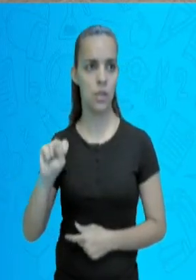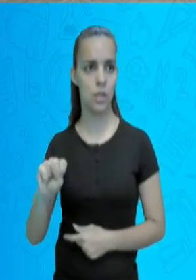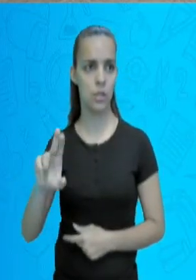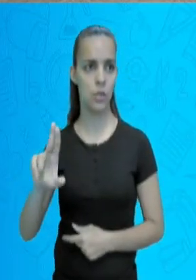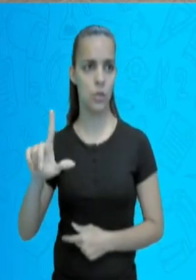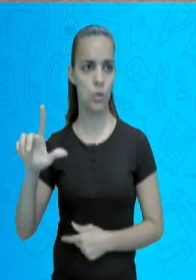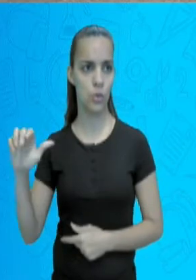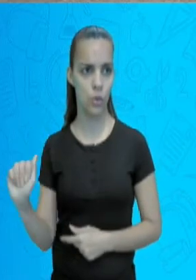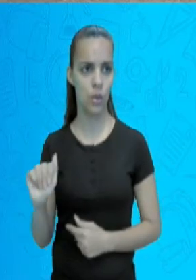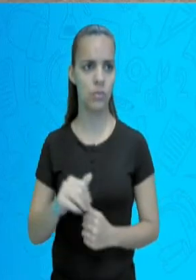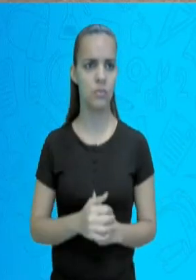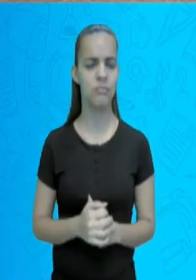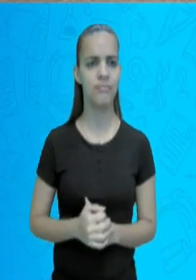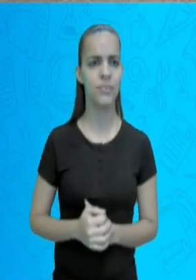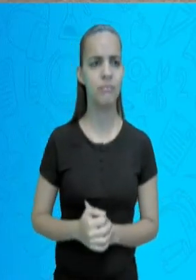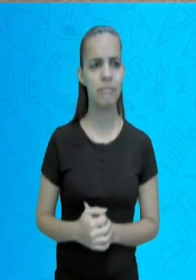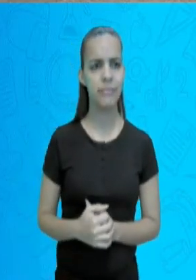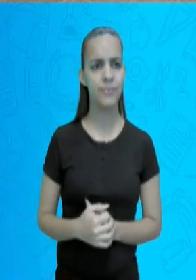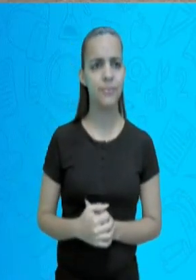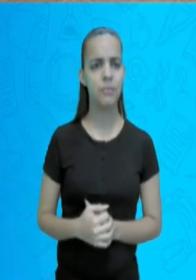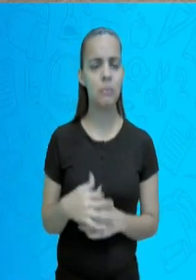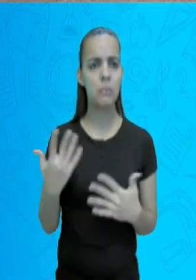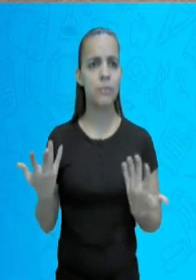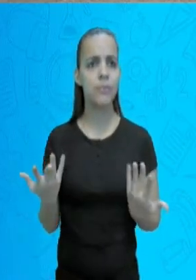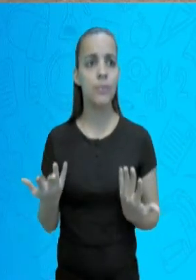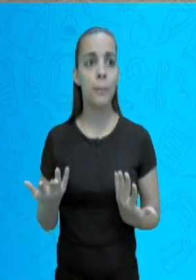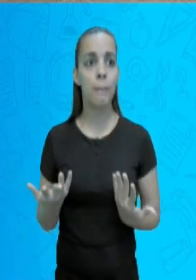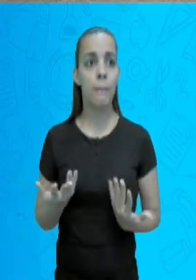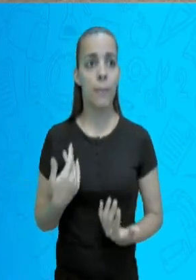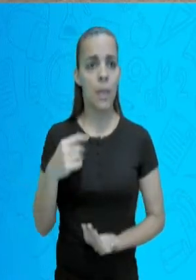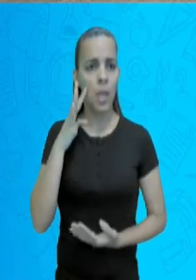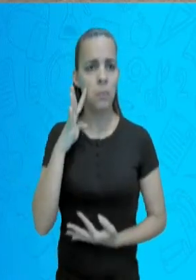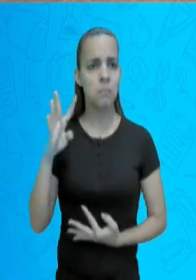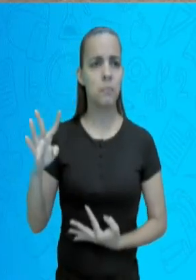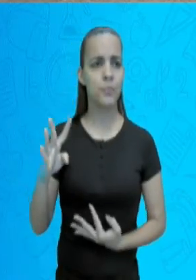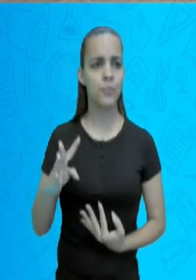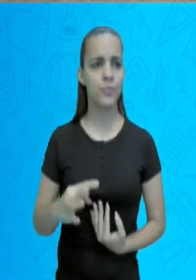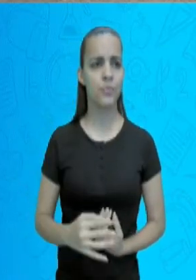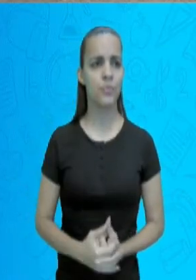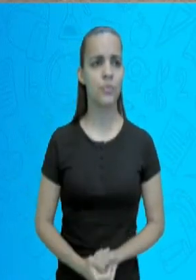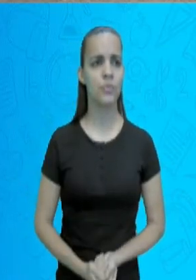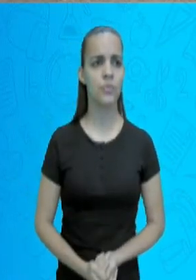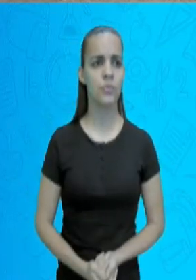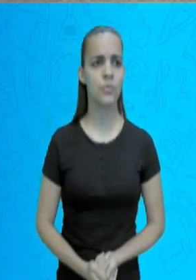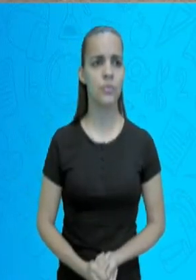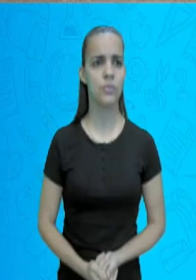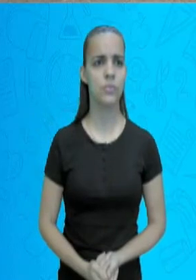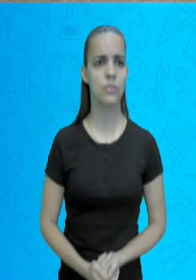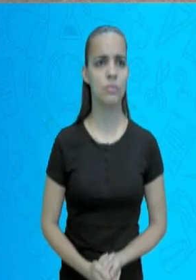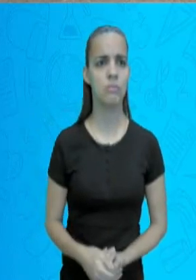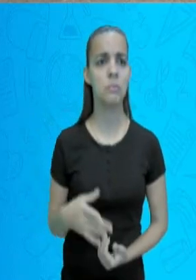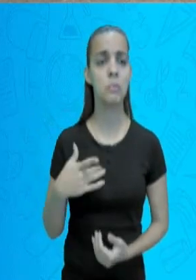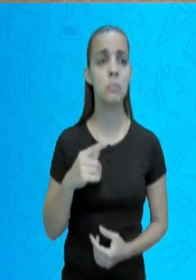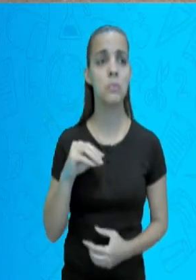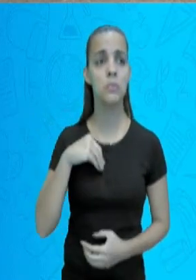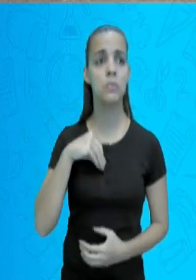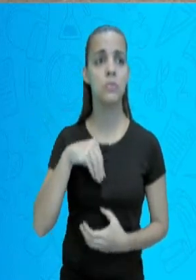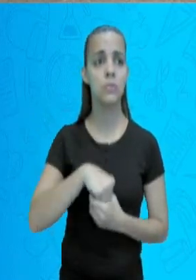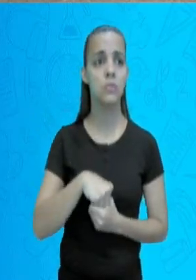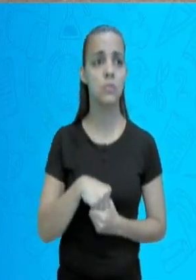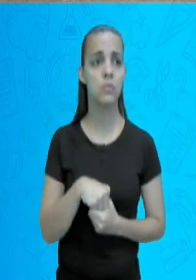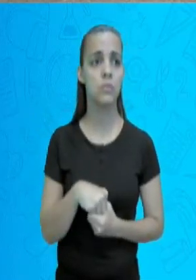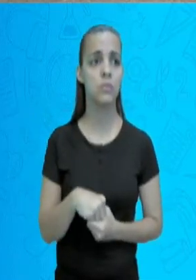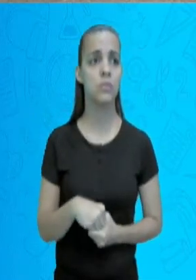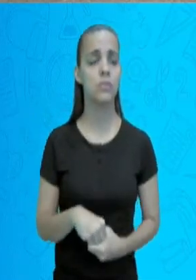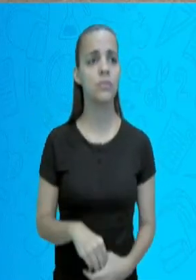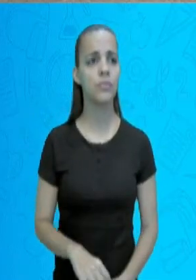Inclusive, alguns dos principais estudiosos, eles falam